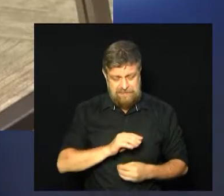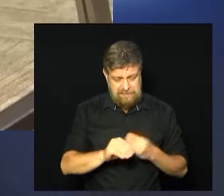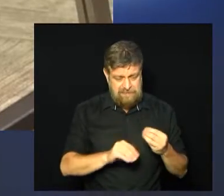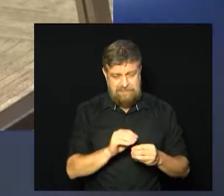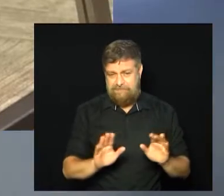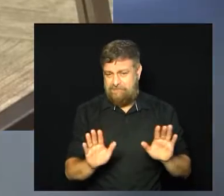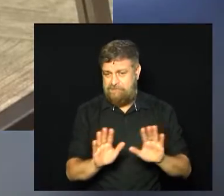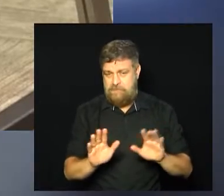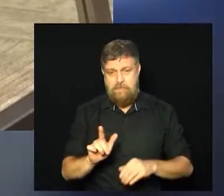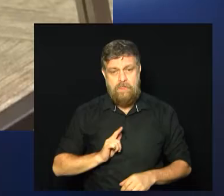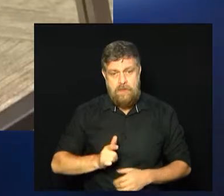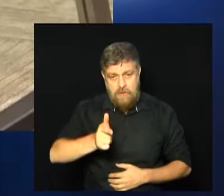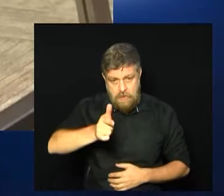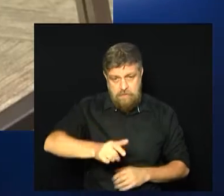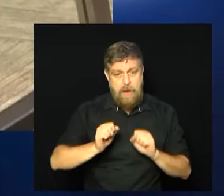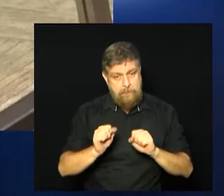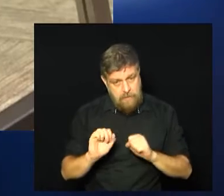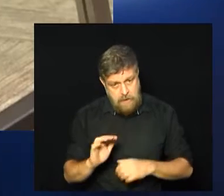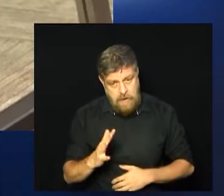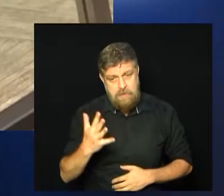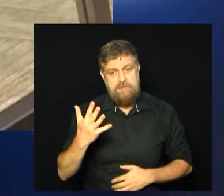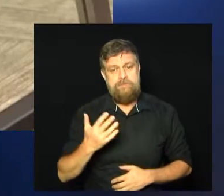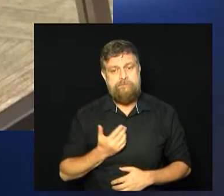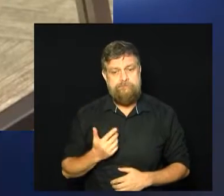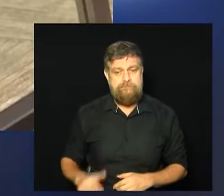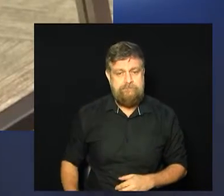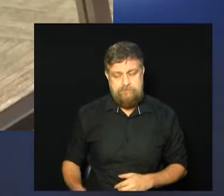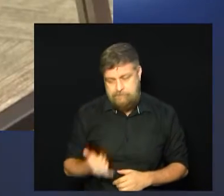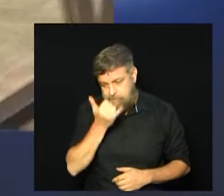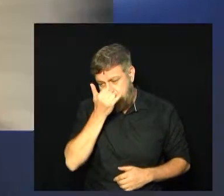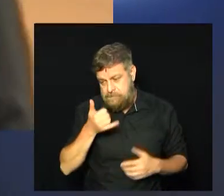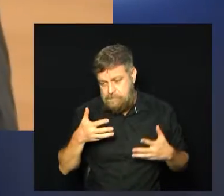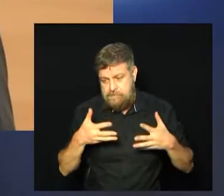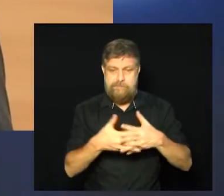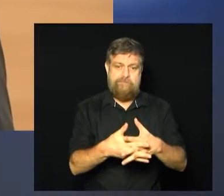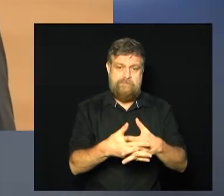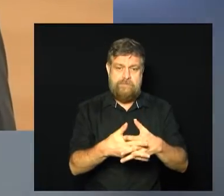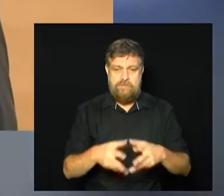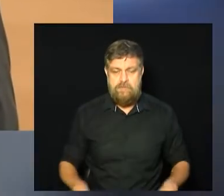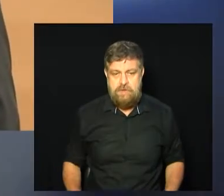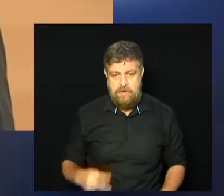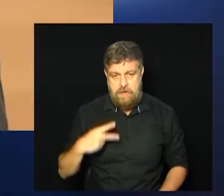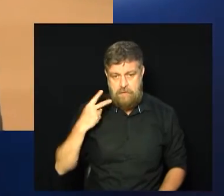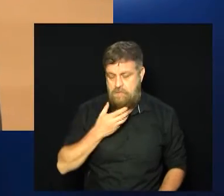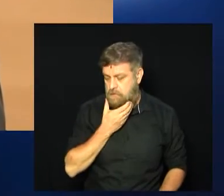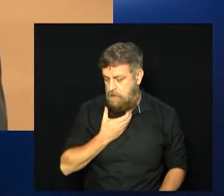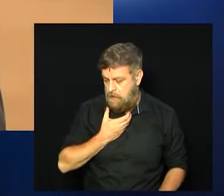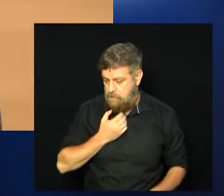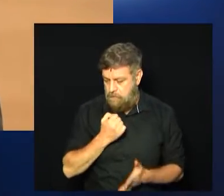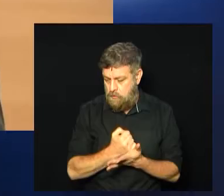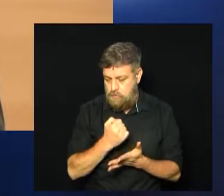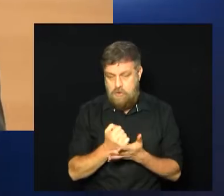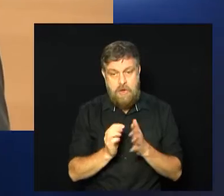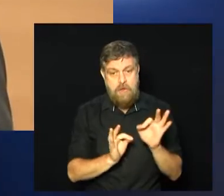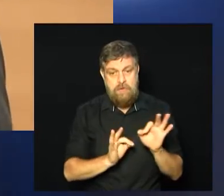isso, mais uma vez, pode gerar algum tipo de confusão. Vereador Carmo Luiz protocola projeto